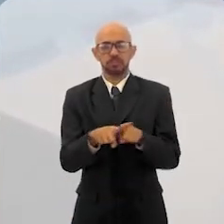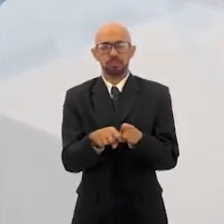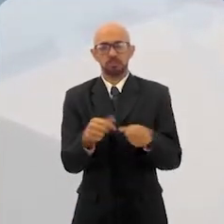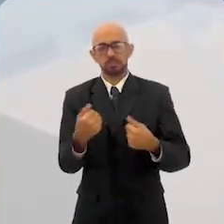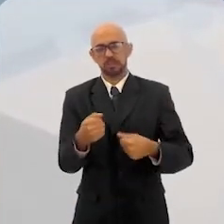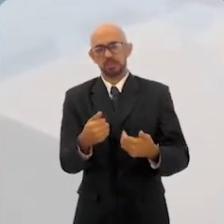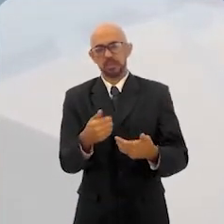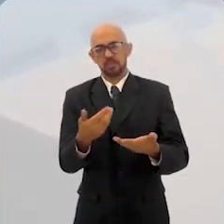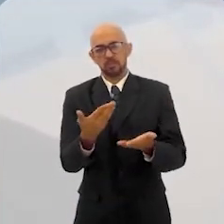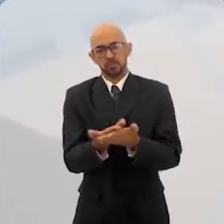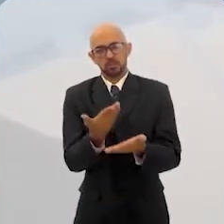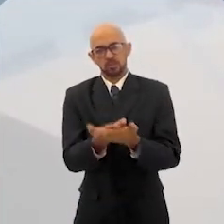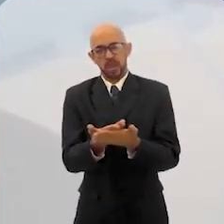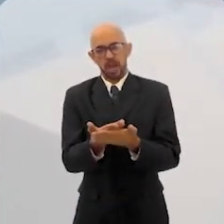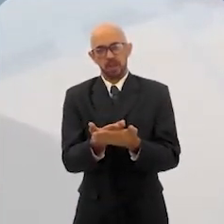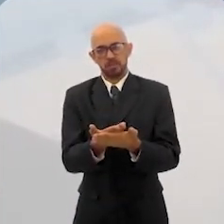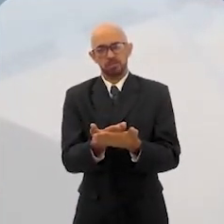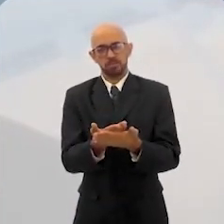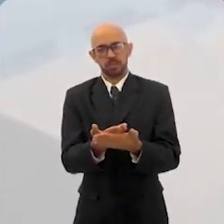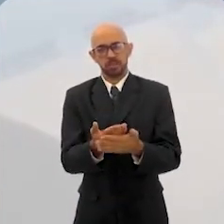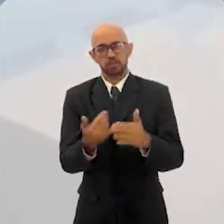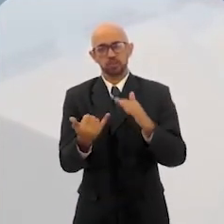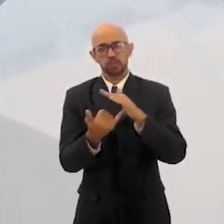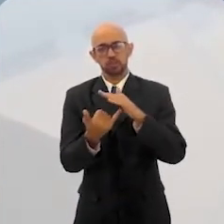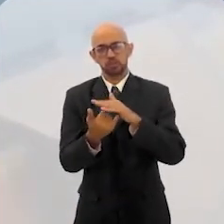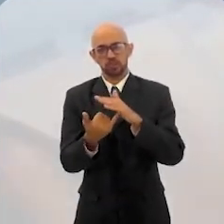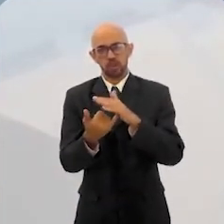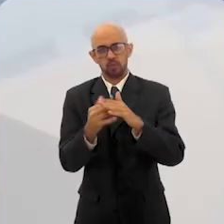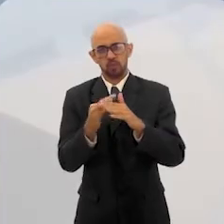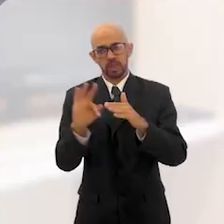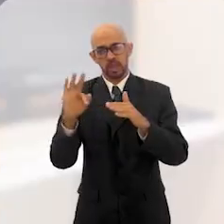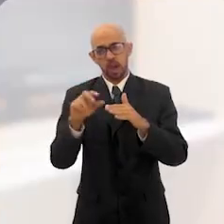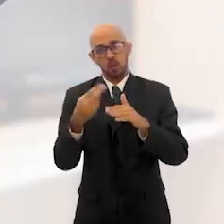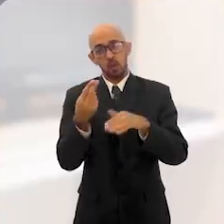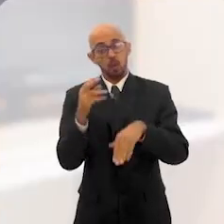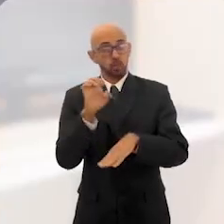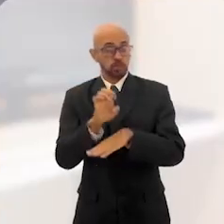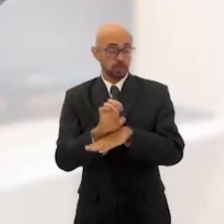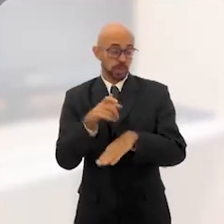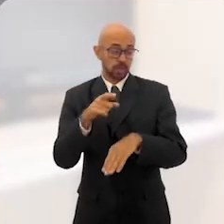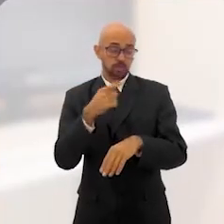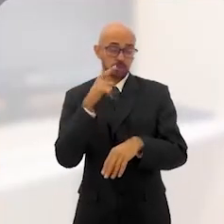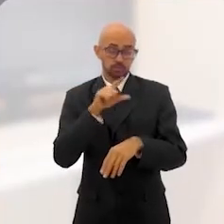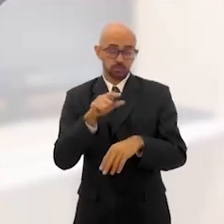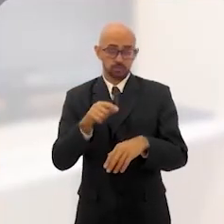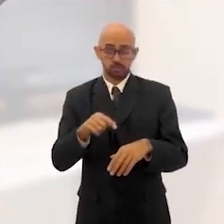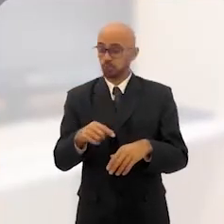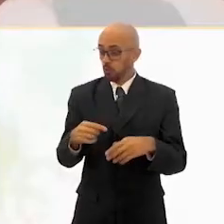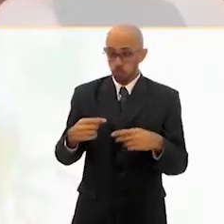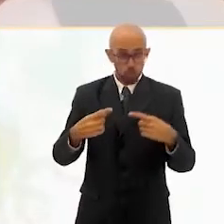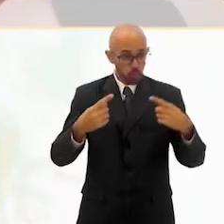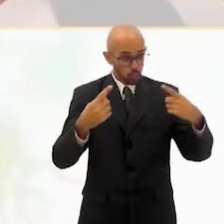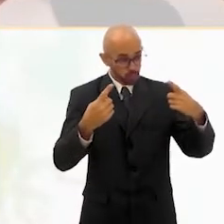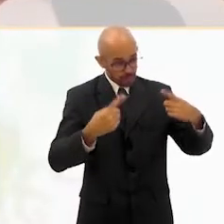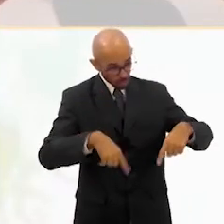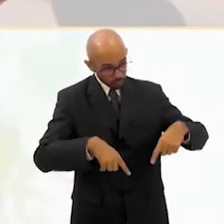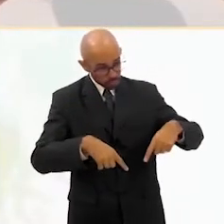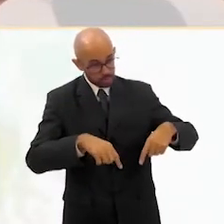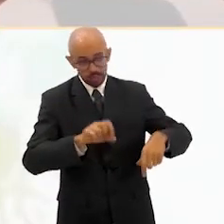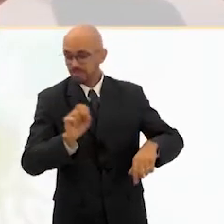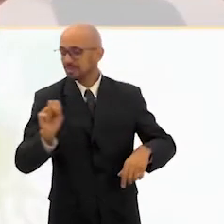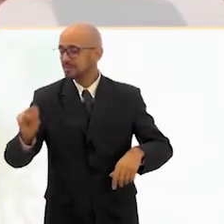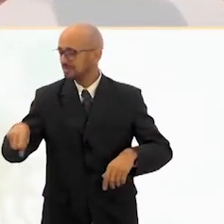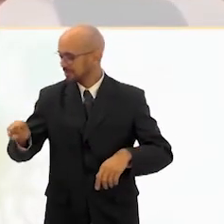fundamental, eu precisava estudar para passar na prova para uma instituição federal ou estadual que pudesse ser gratuita. Um Grande